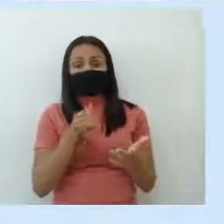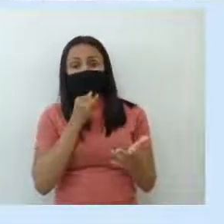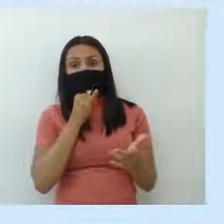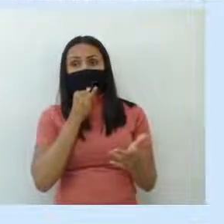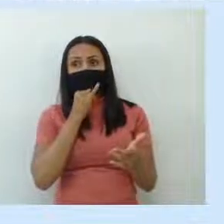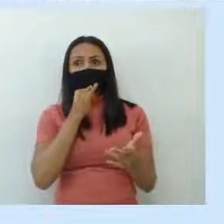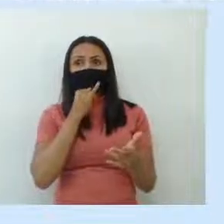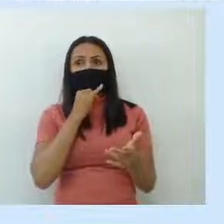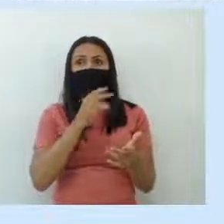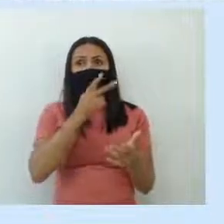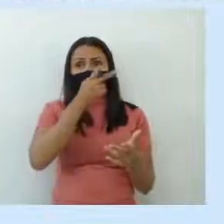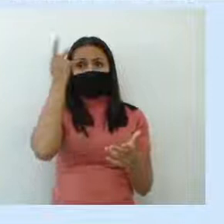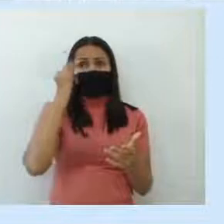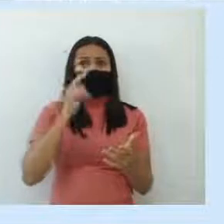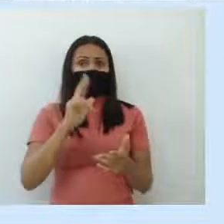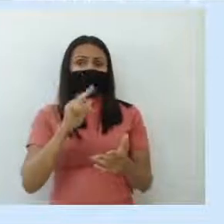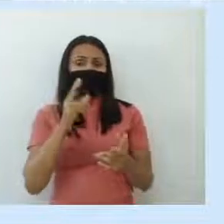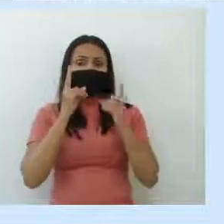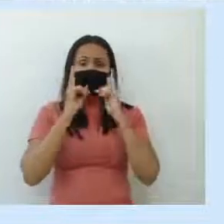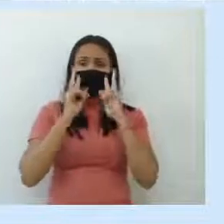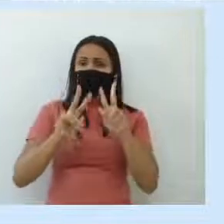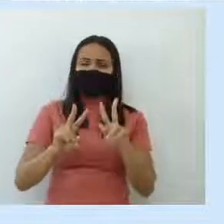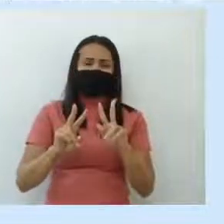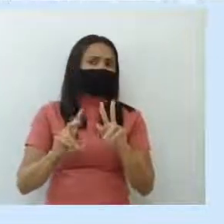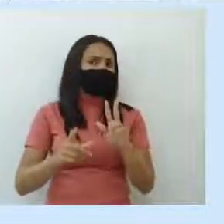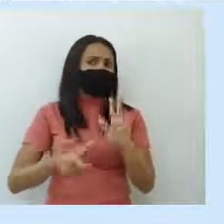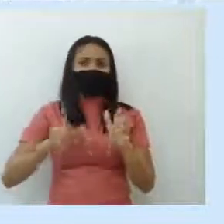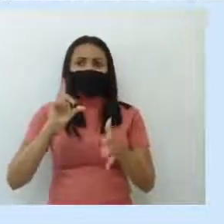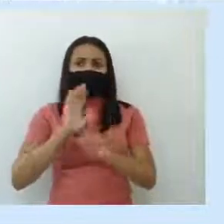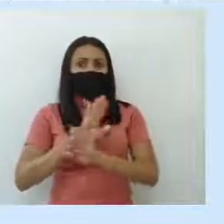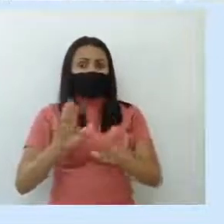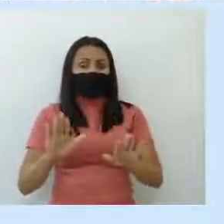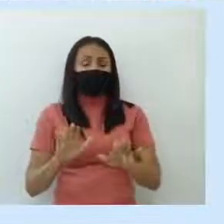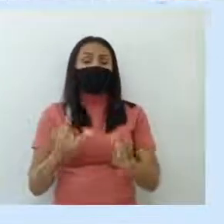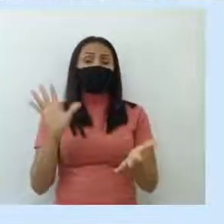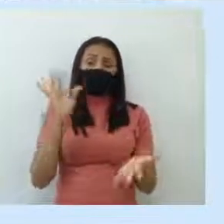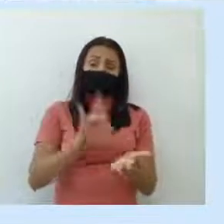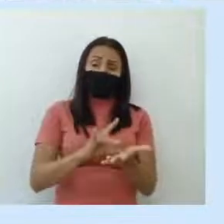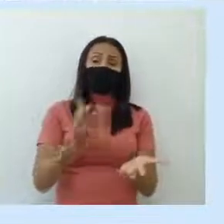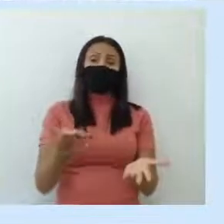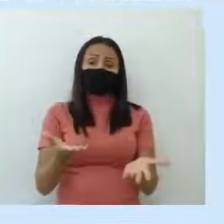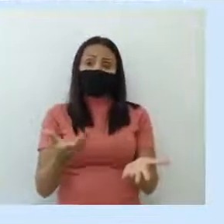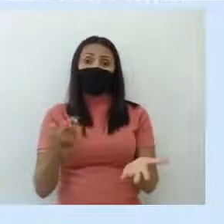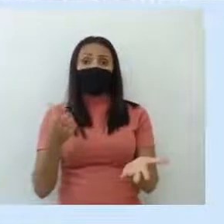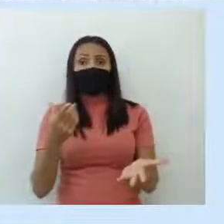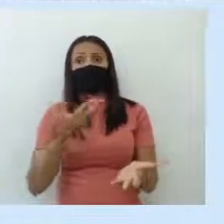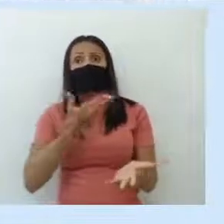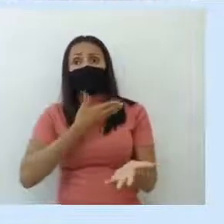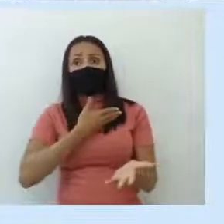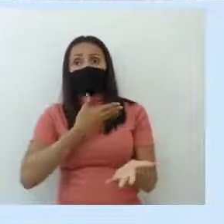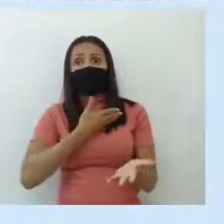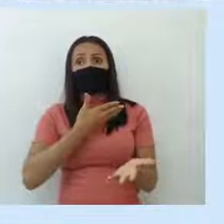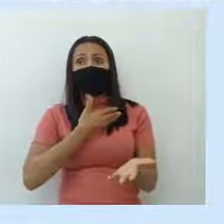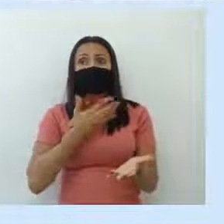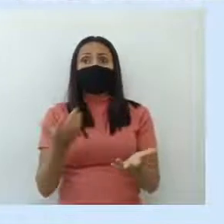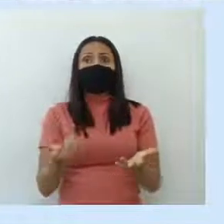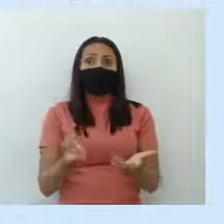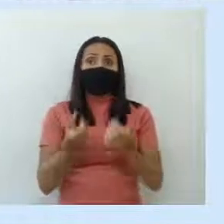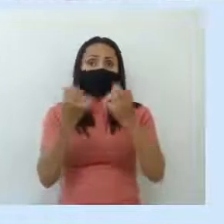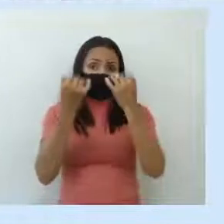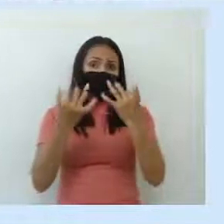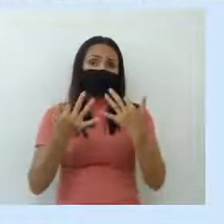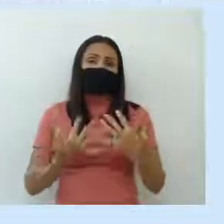se visto, nem se falavam. Então, havia na realidade essa amizade, né? Então, são comuns relatos